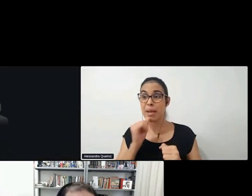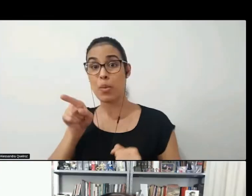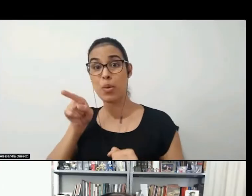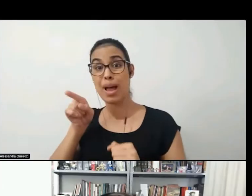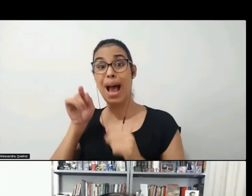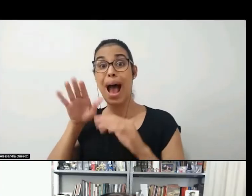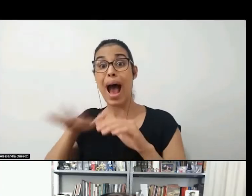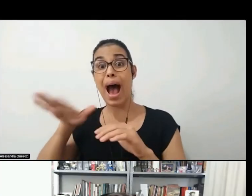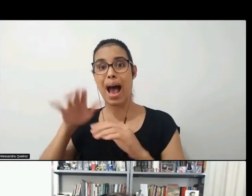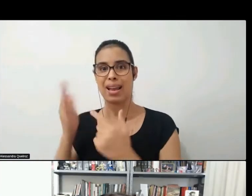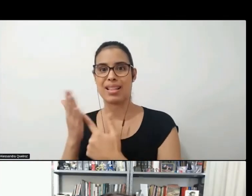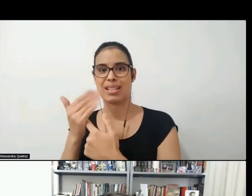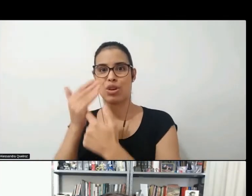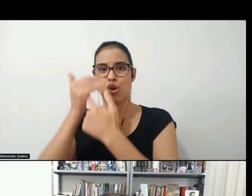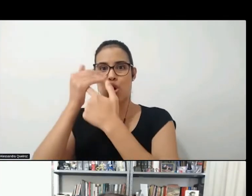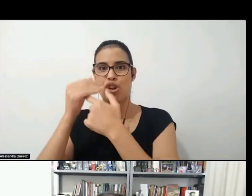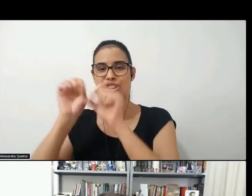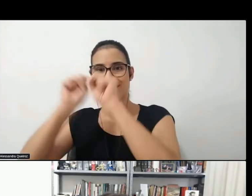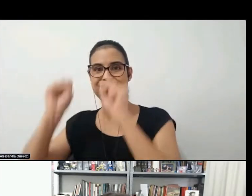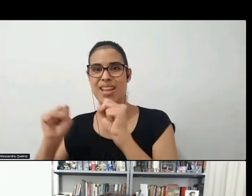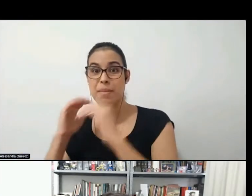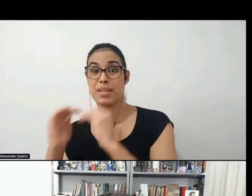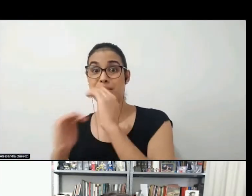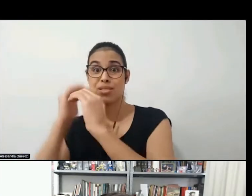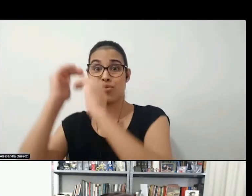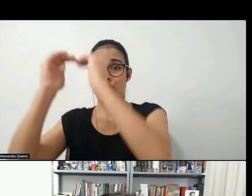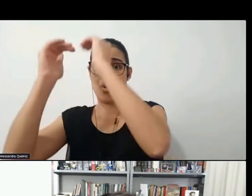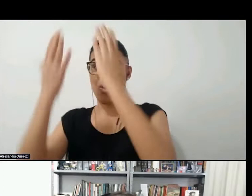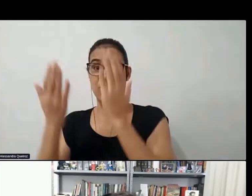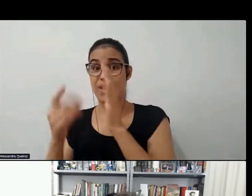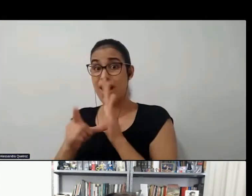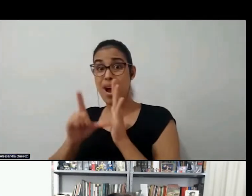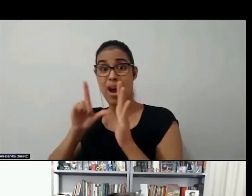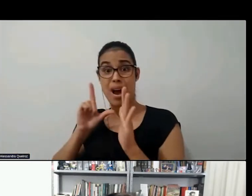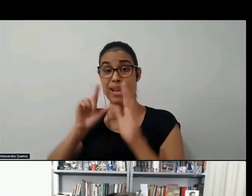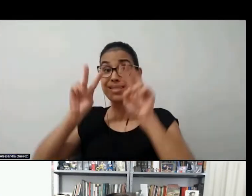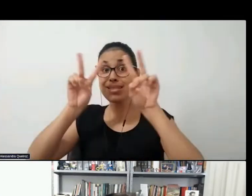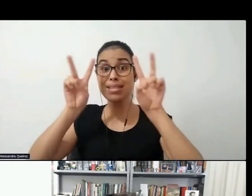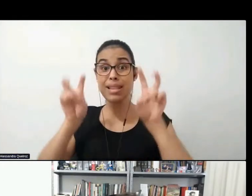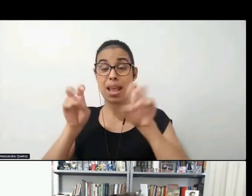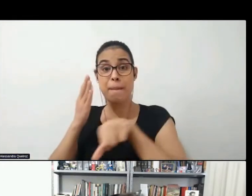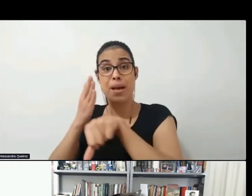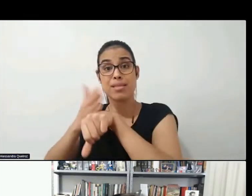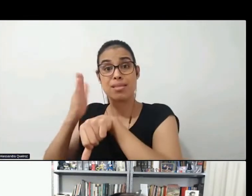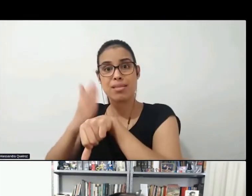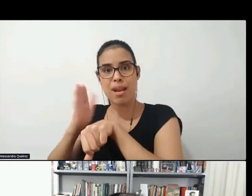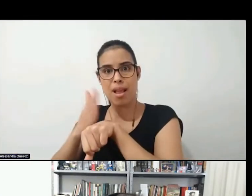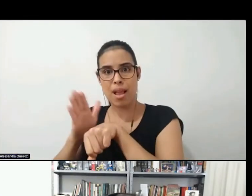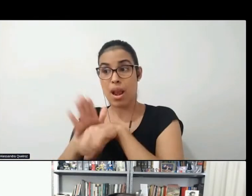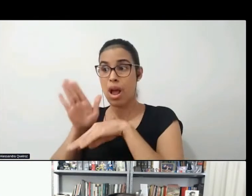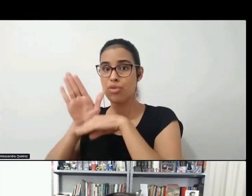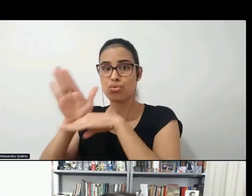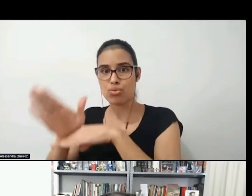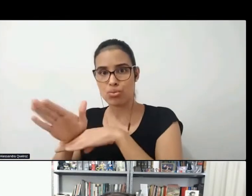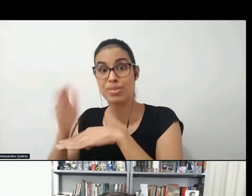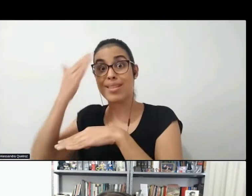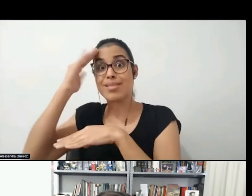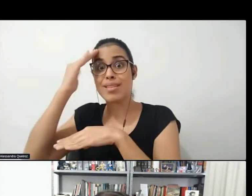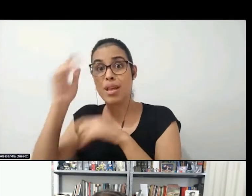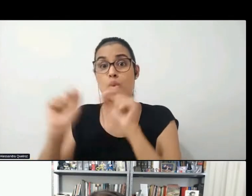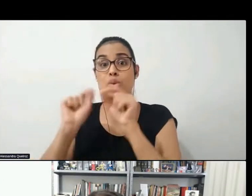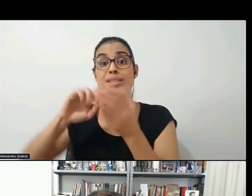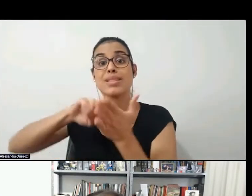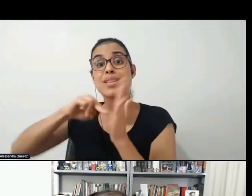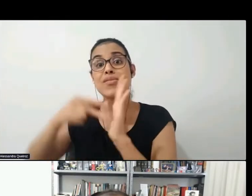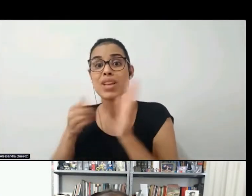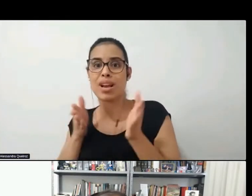Brasil hoje. Hoje no Brasil nós não temos matérias específicas que falam sobre acessibilidade. A gente tem matéria na